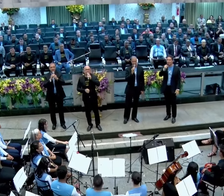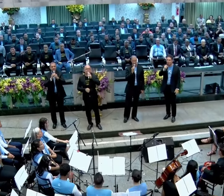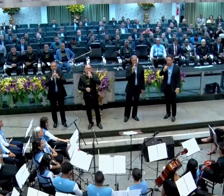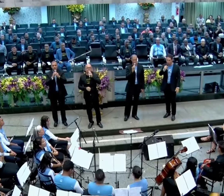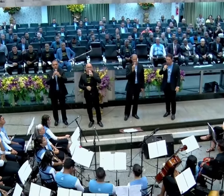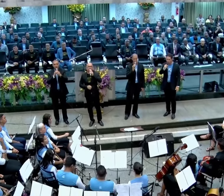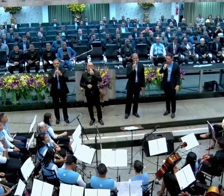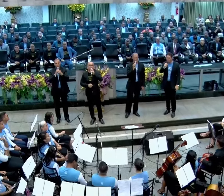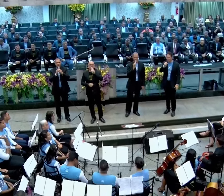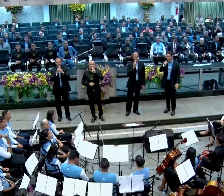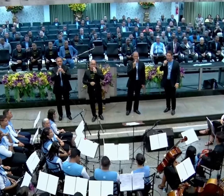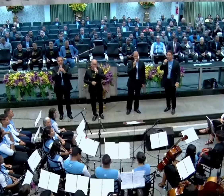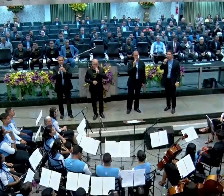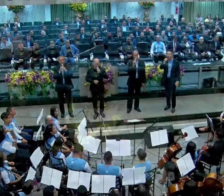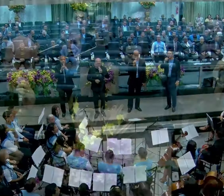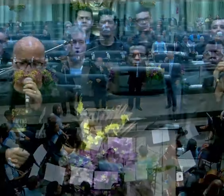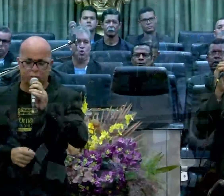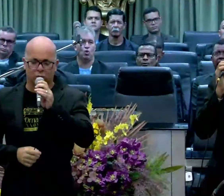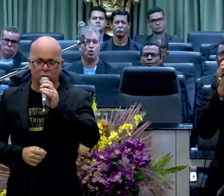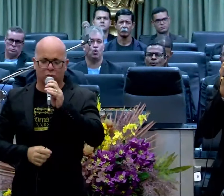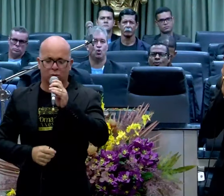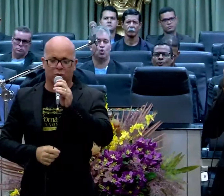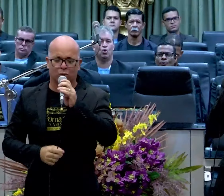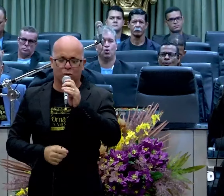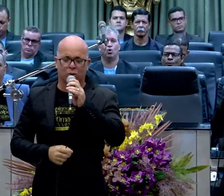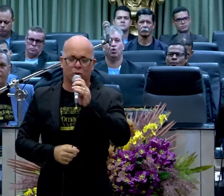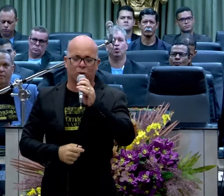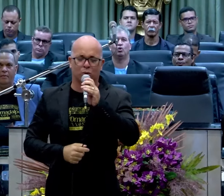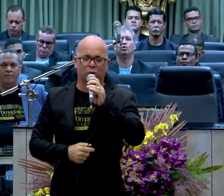em teu nome,